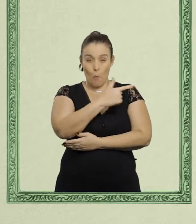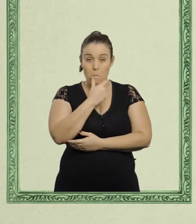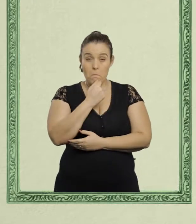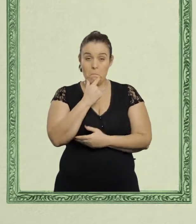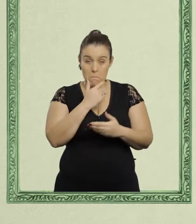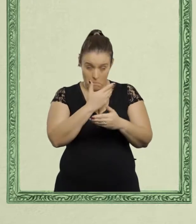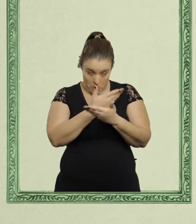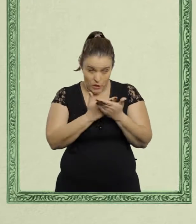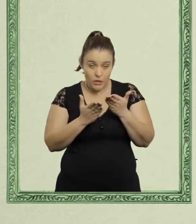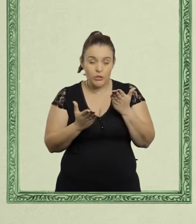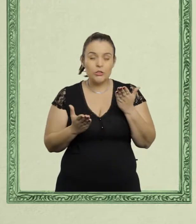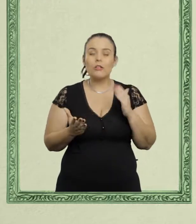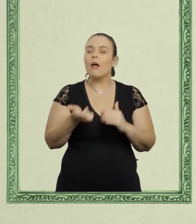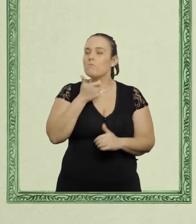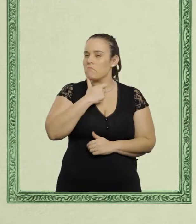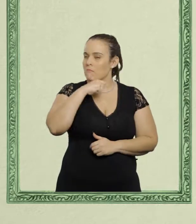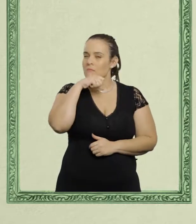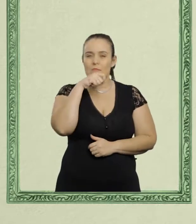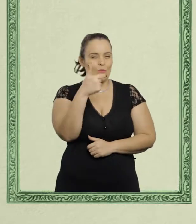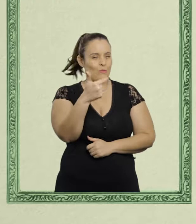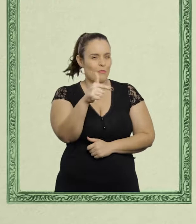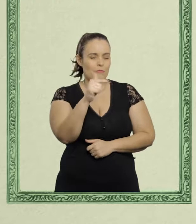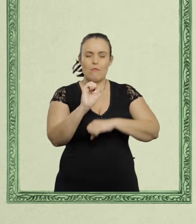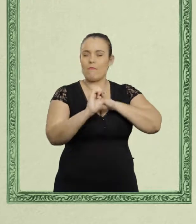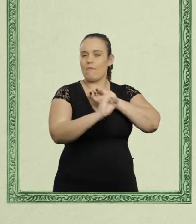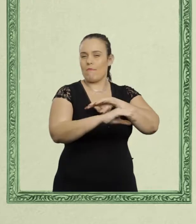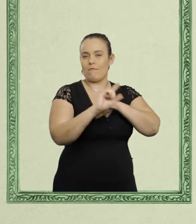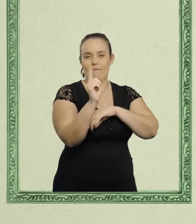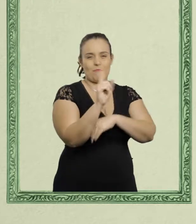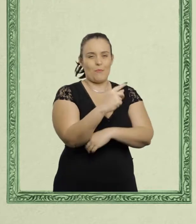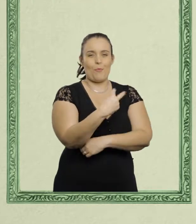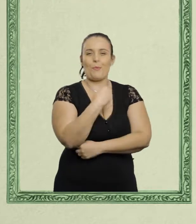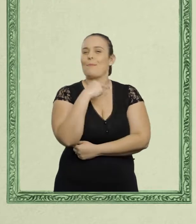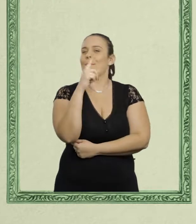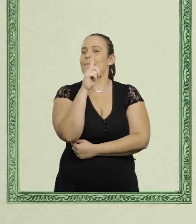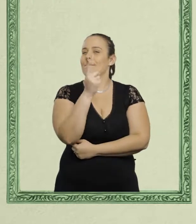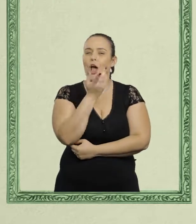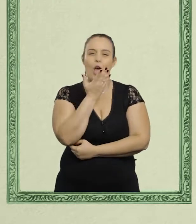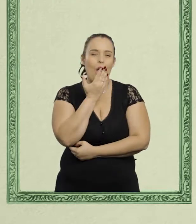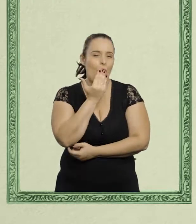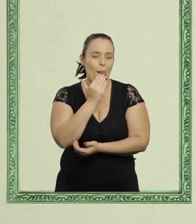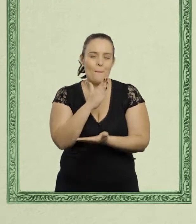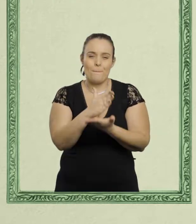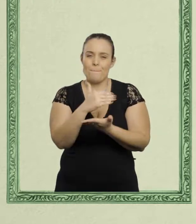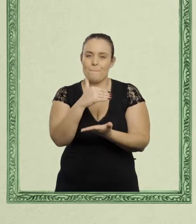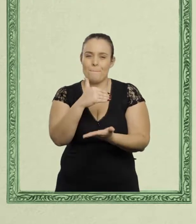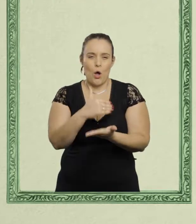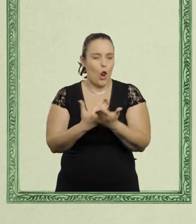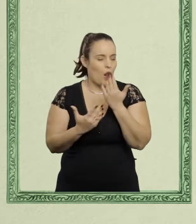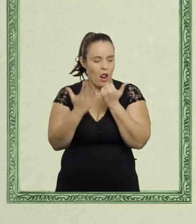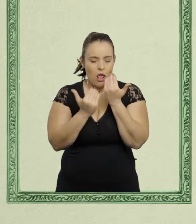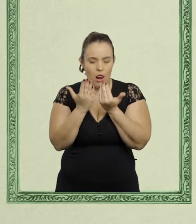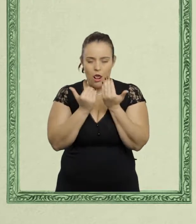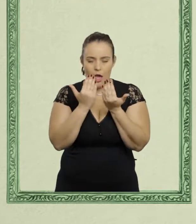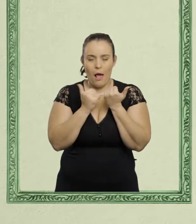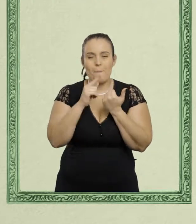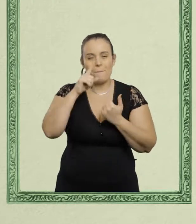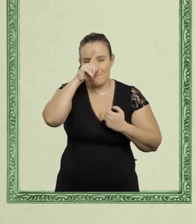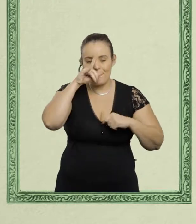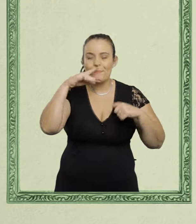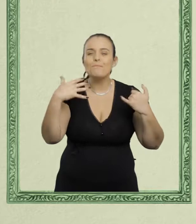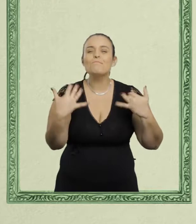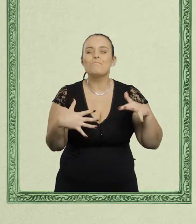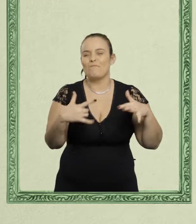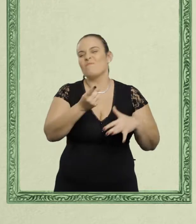mãe. Ninguém ensinou que não pode comer muito bolo com cobertura. É